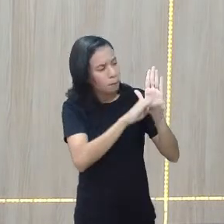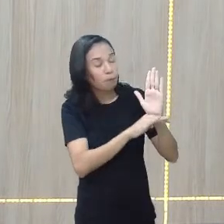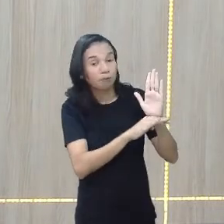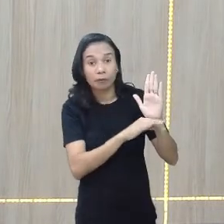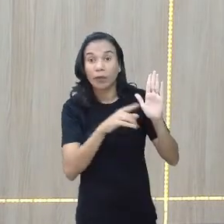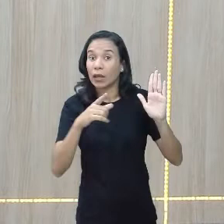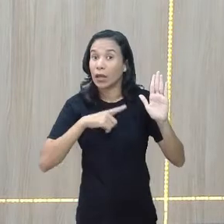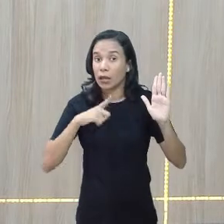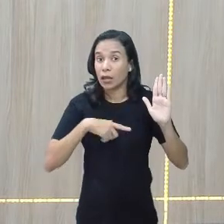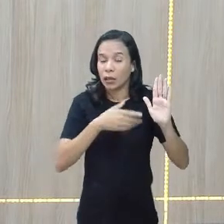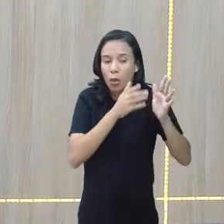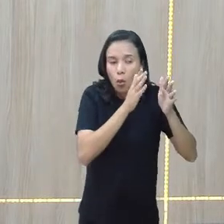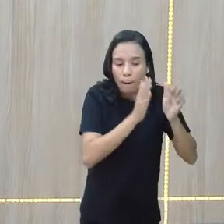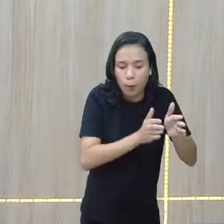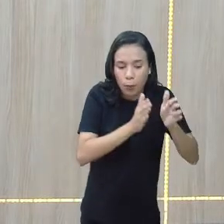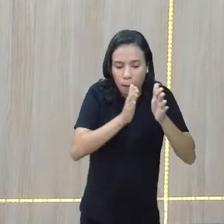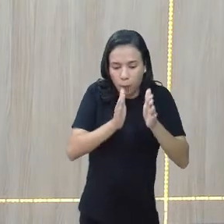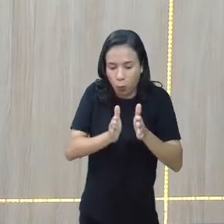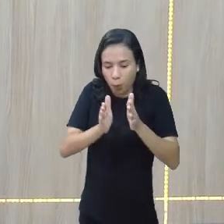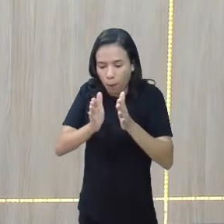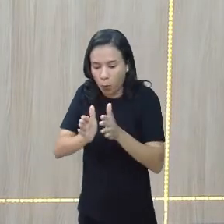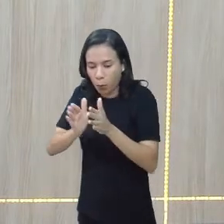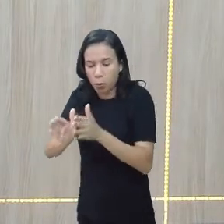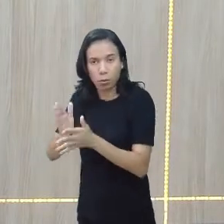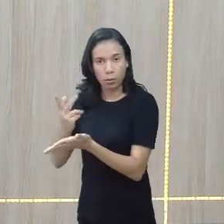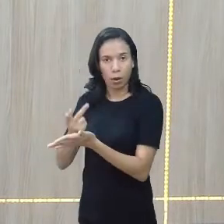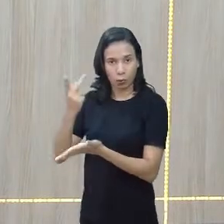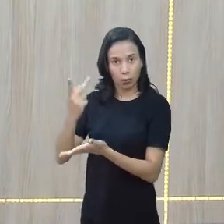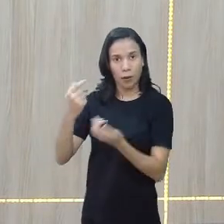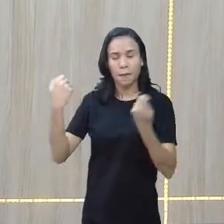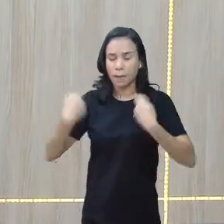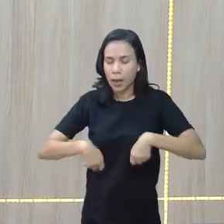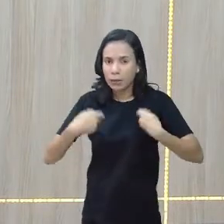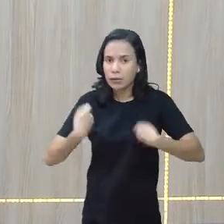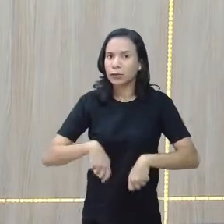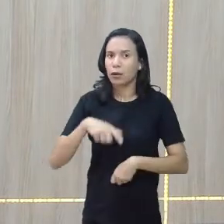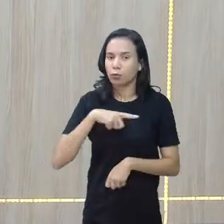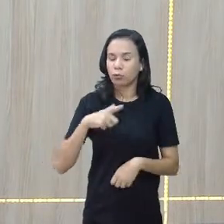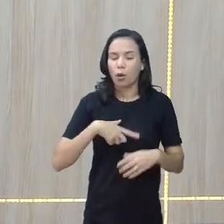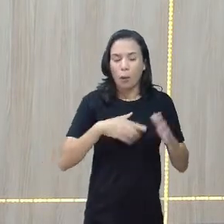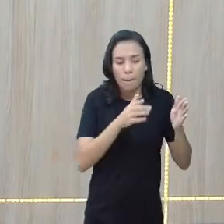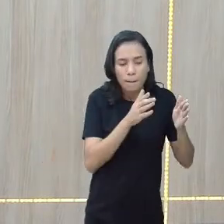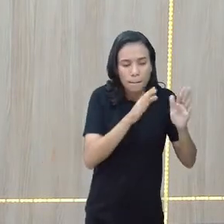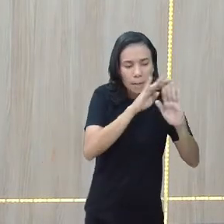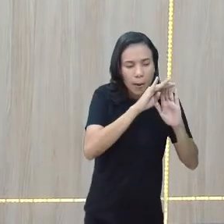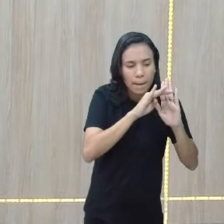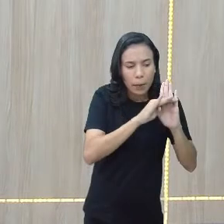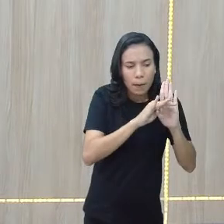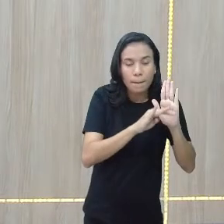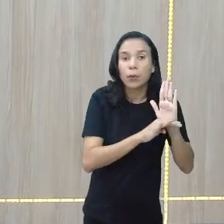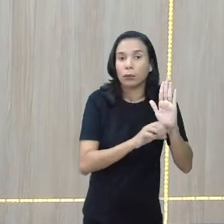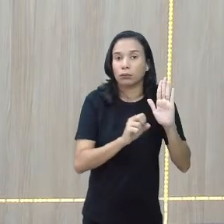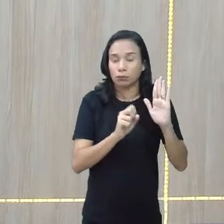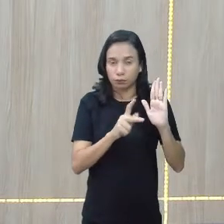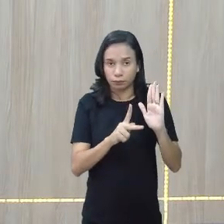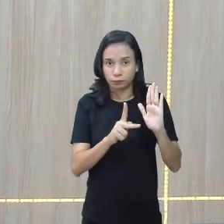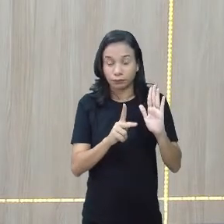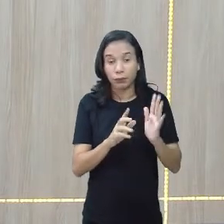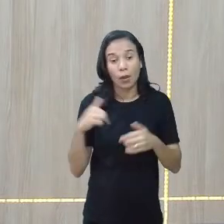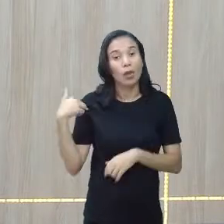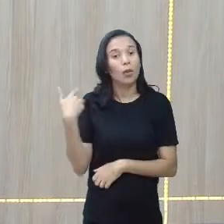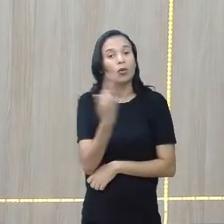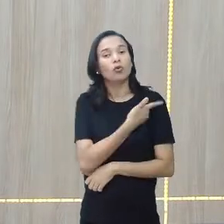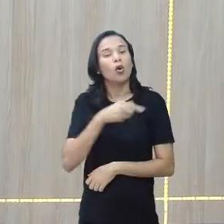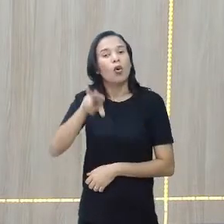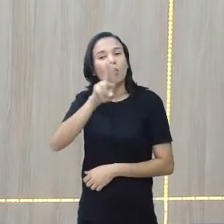existe uma ordem para os acontecimentos. Existe uma sequência que precisa ser respeitada. Então, quando a gente